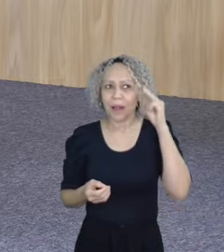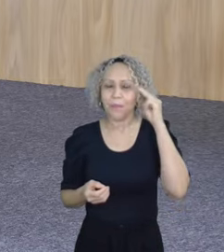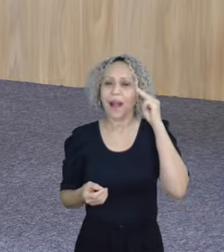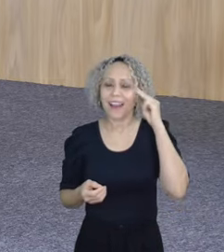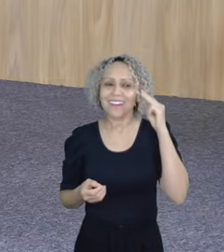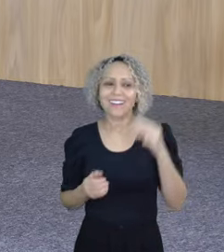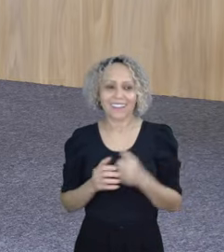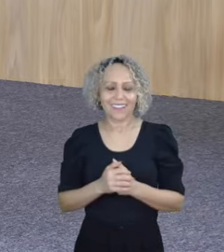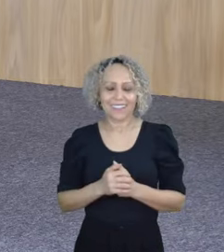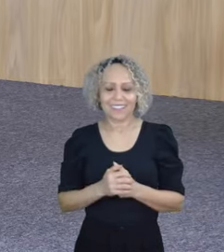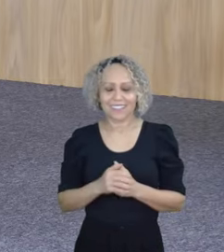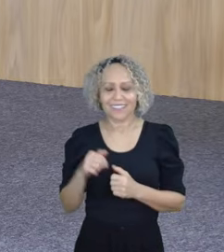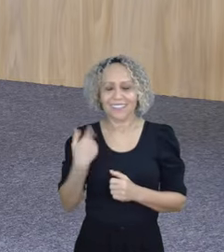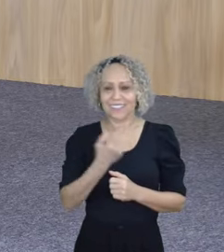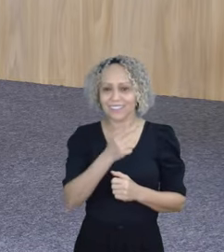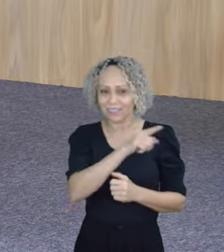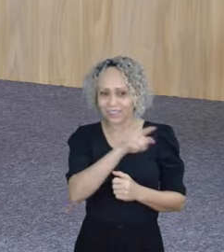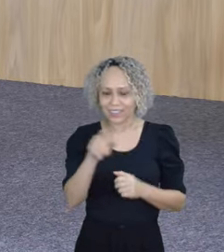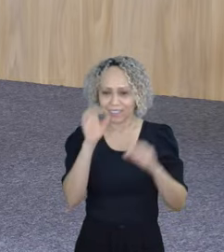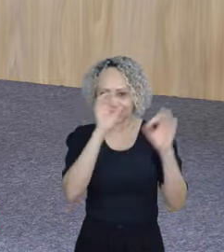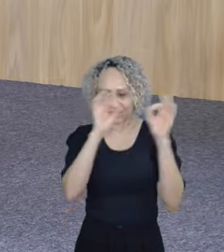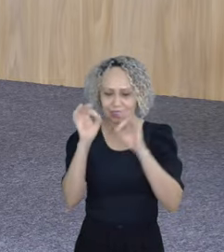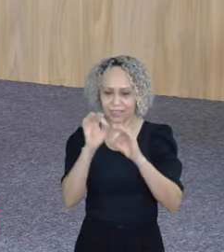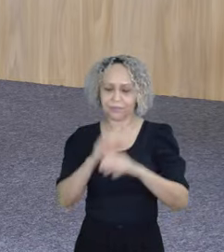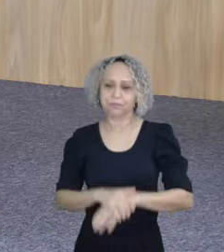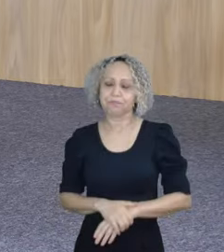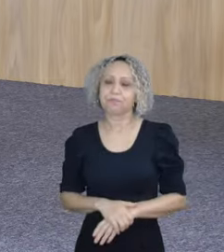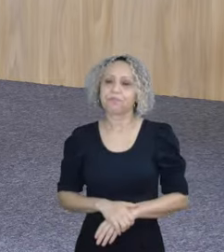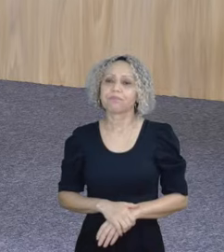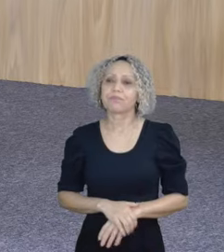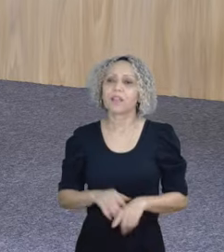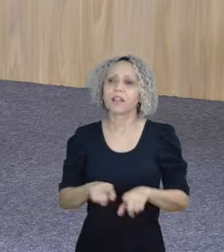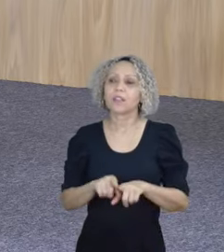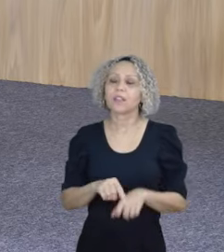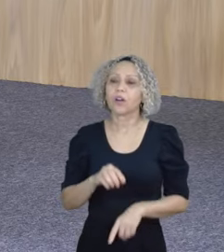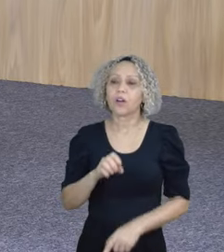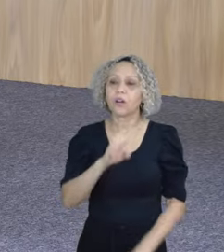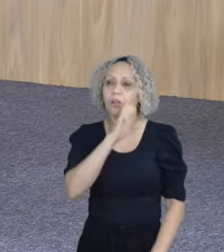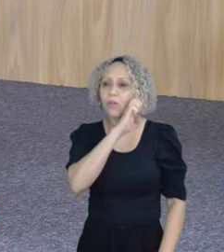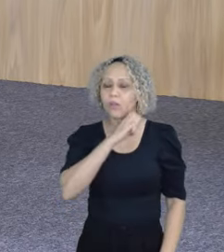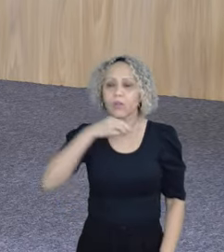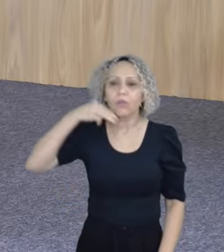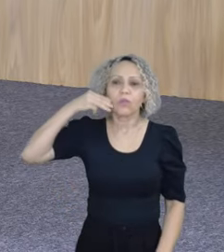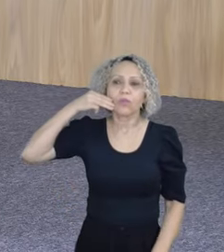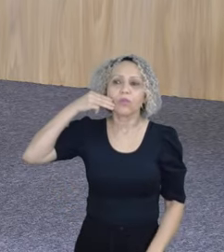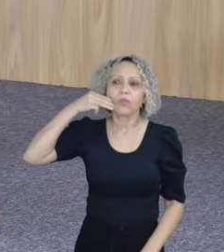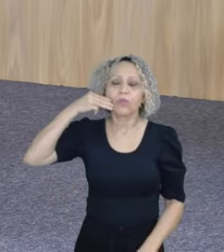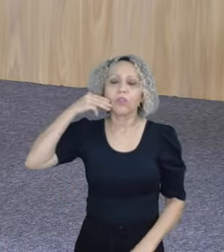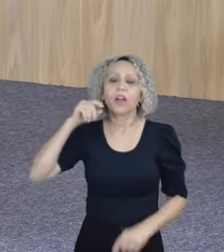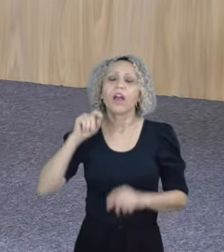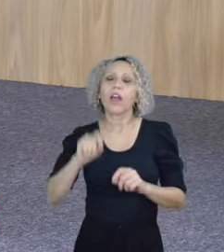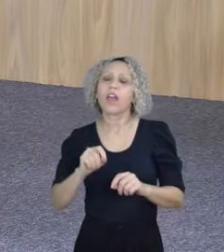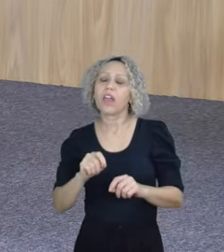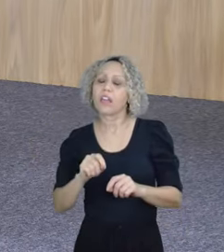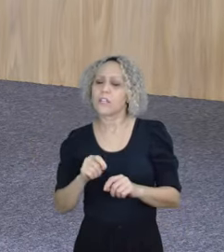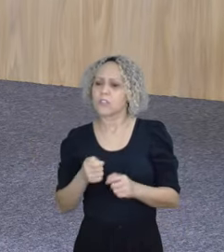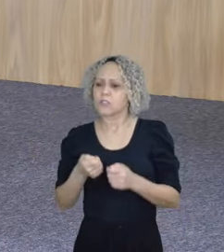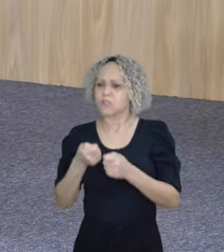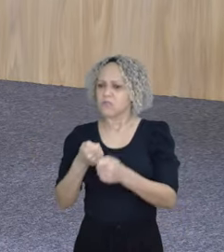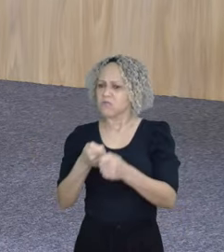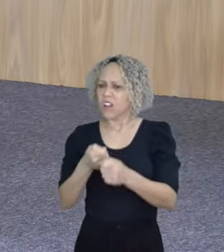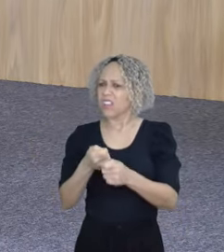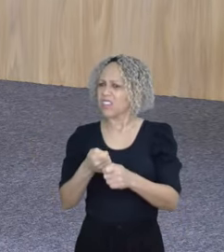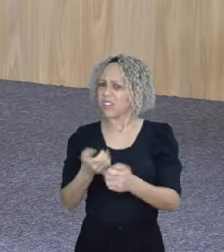o bilionário Elon Musk, né, que é o dono da rede social X, o ex-Twitter, foi para o ataque descabido às